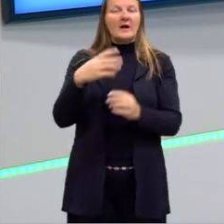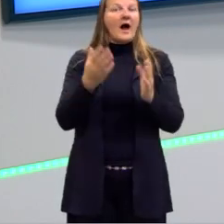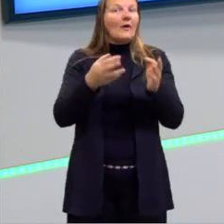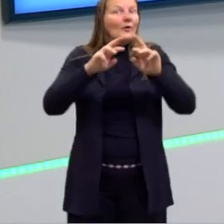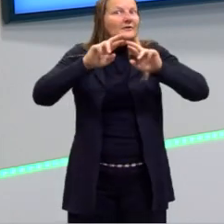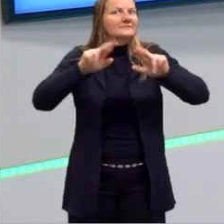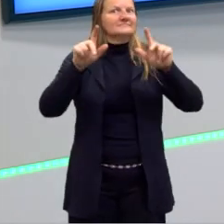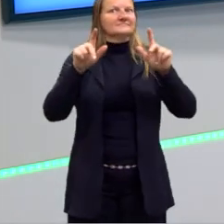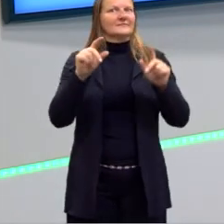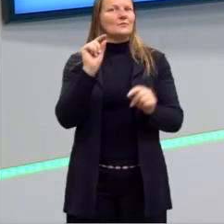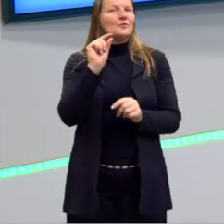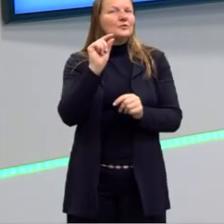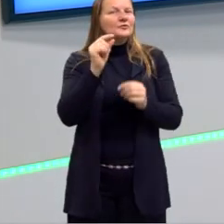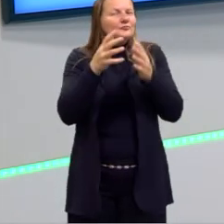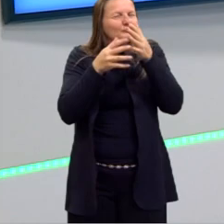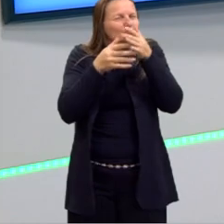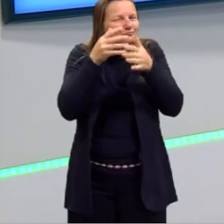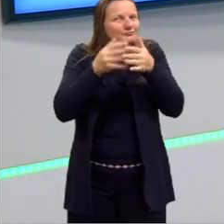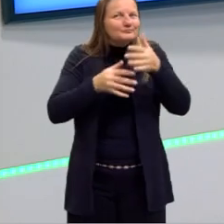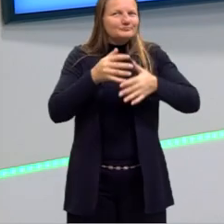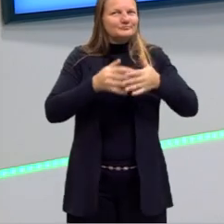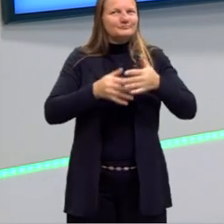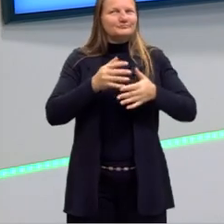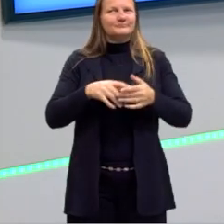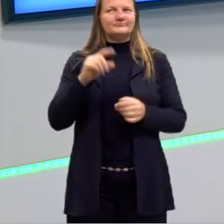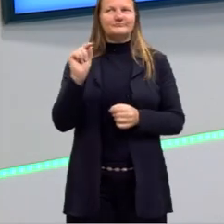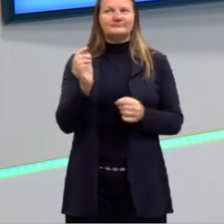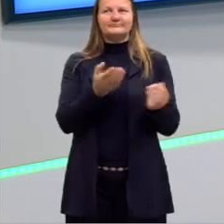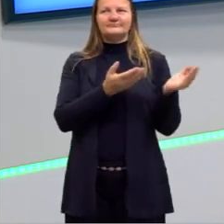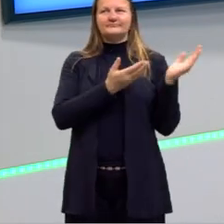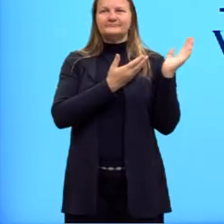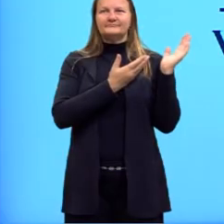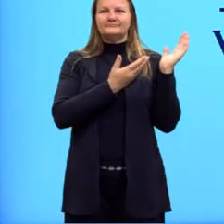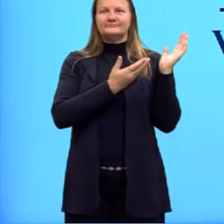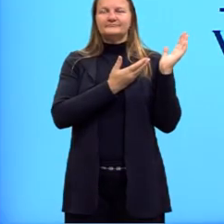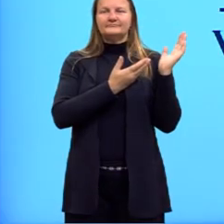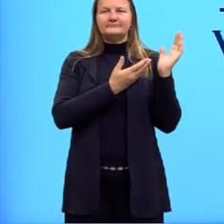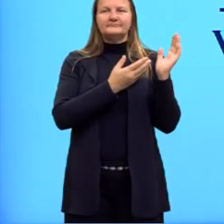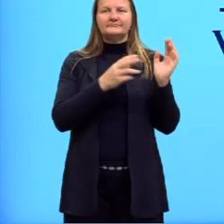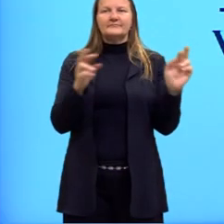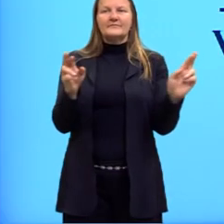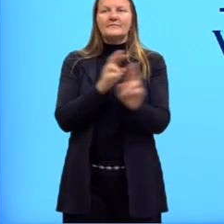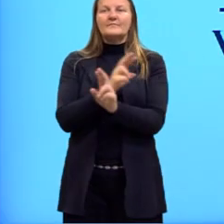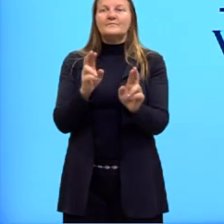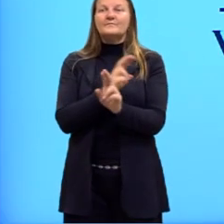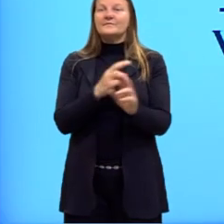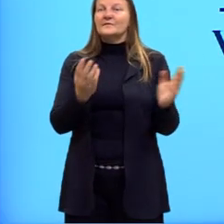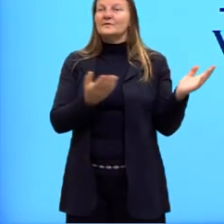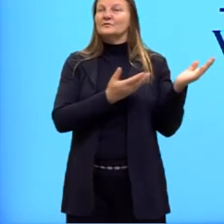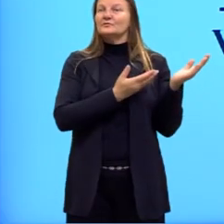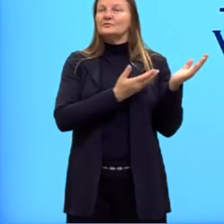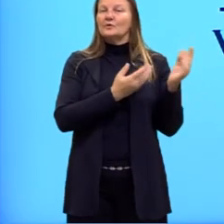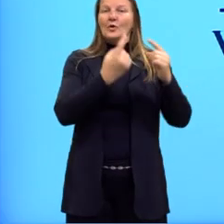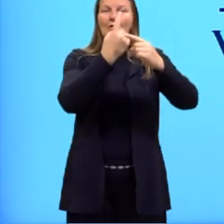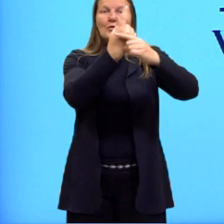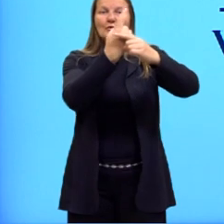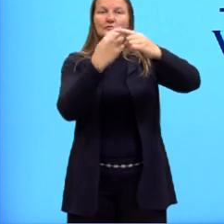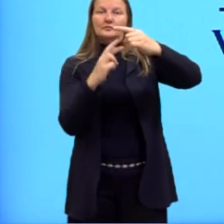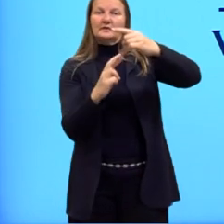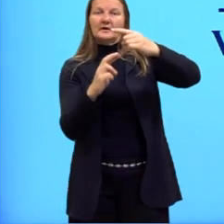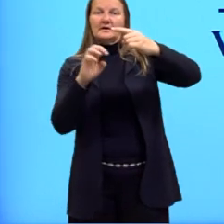agora apareceu uma coisa mais complicada aqui tá essa relação aqui então um sobre